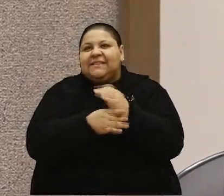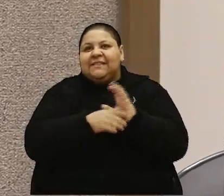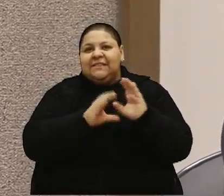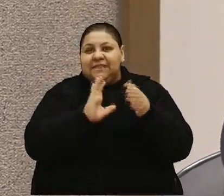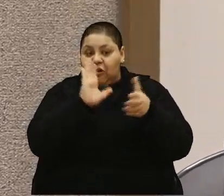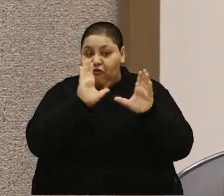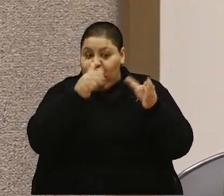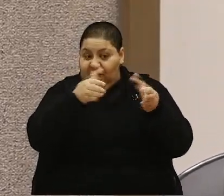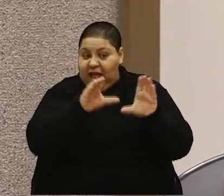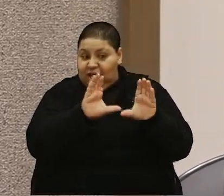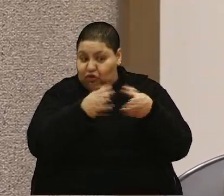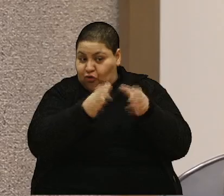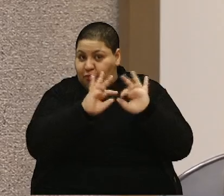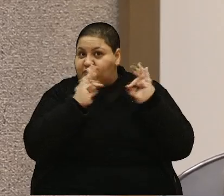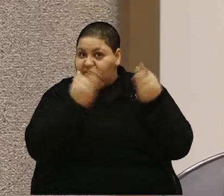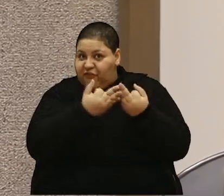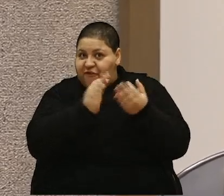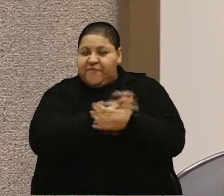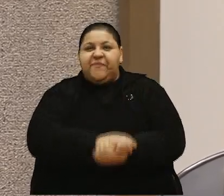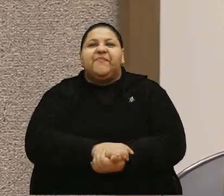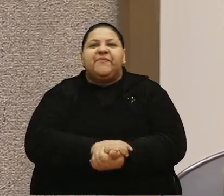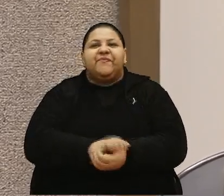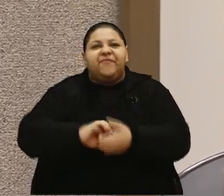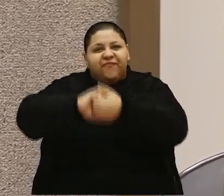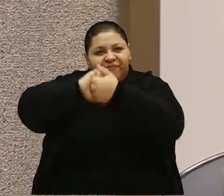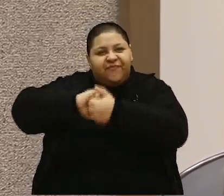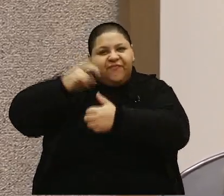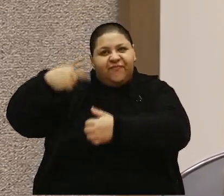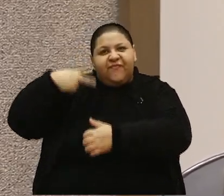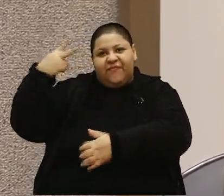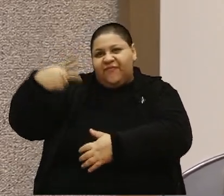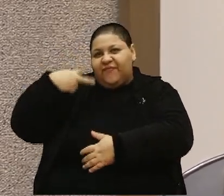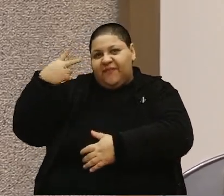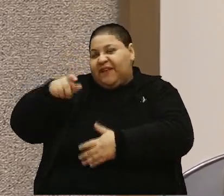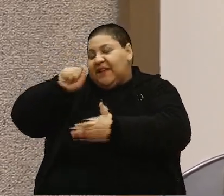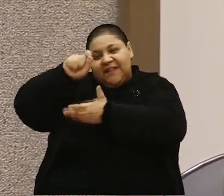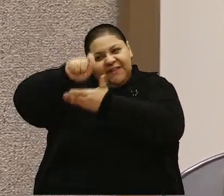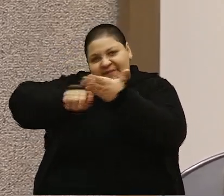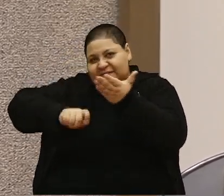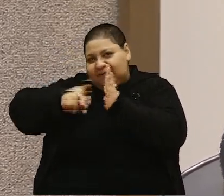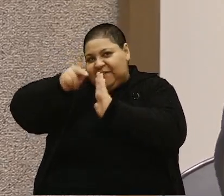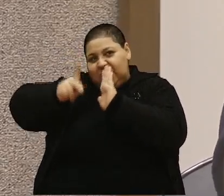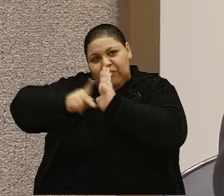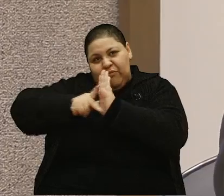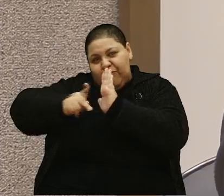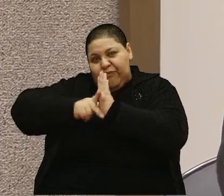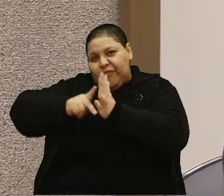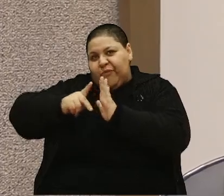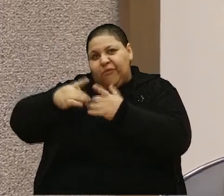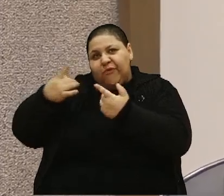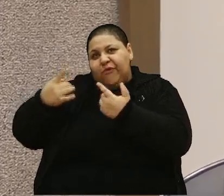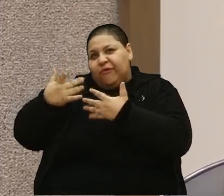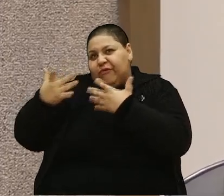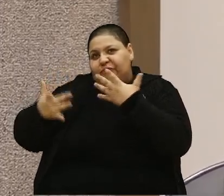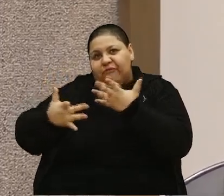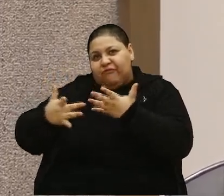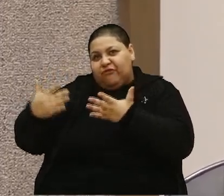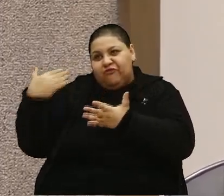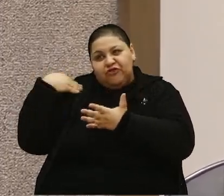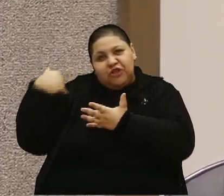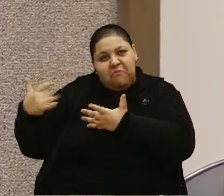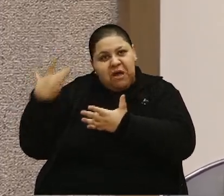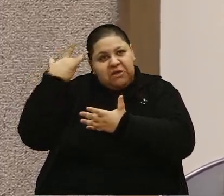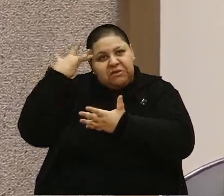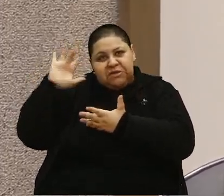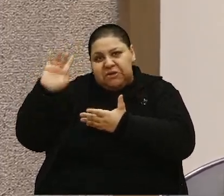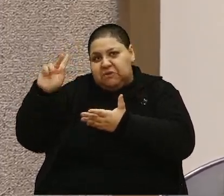no grupo familiar. Então, meus cumprimentos aos vereadores. Não assinei esse projeto porque ou não fui convidado ou